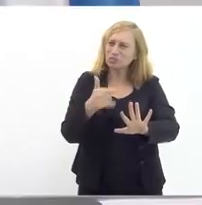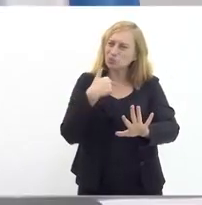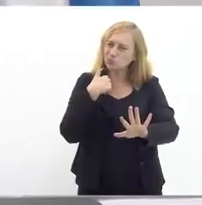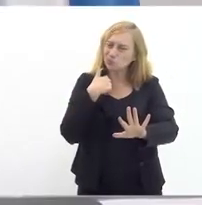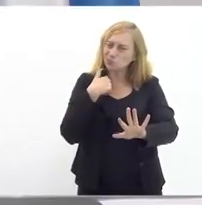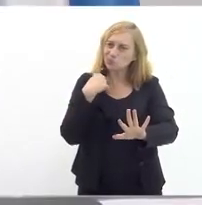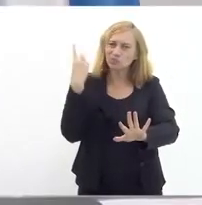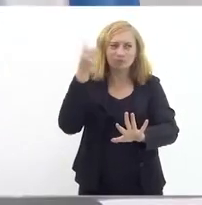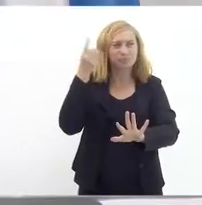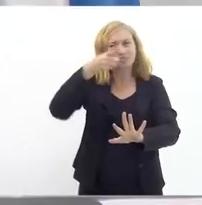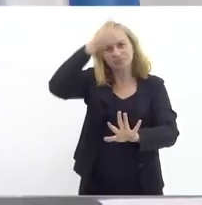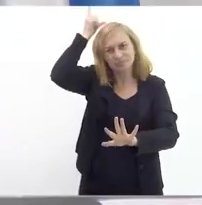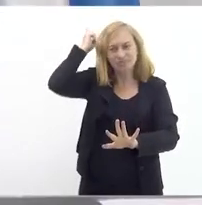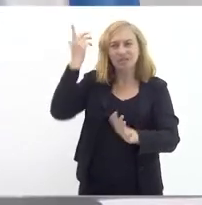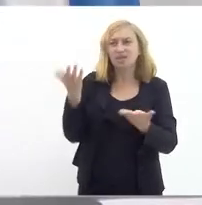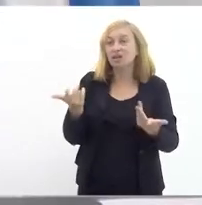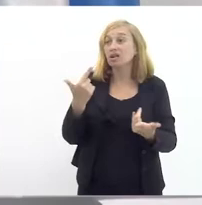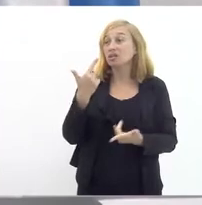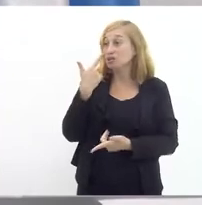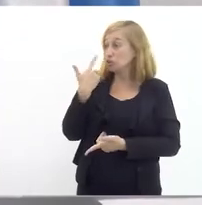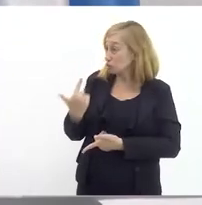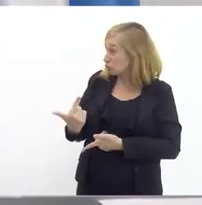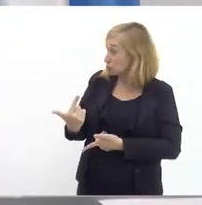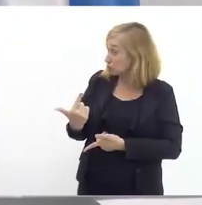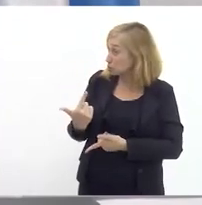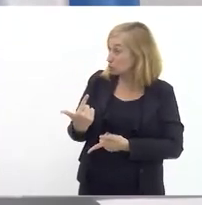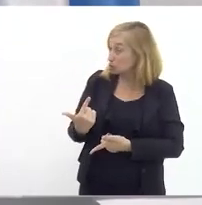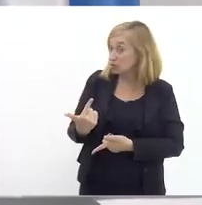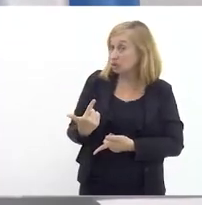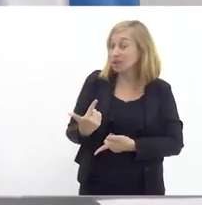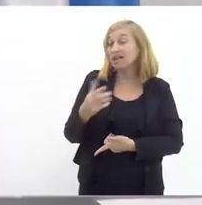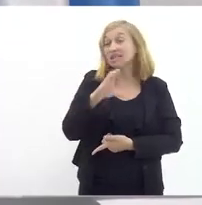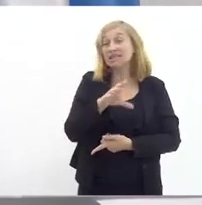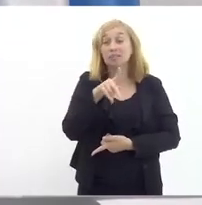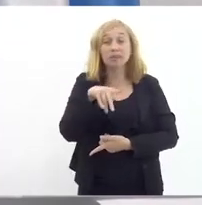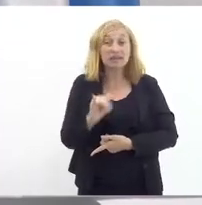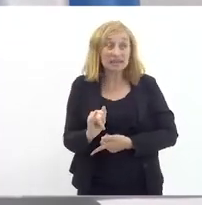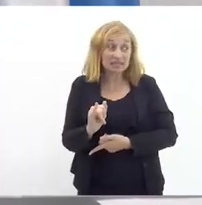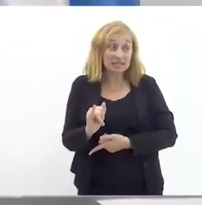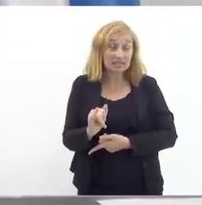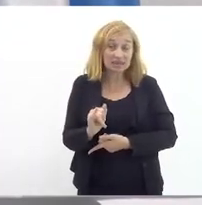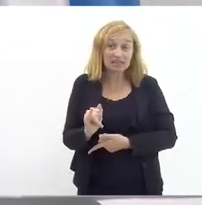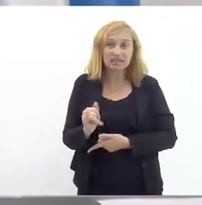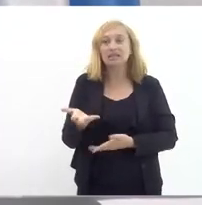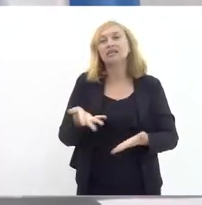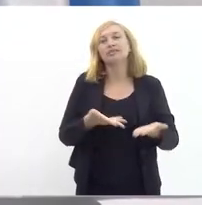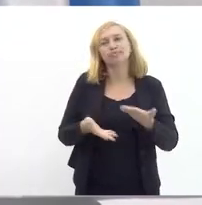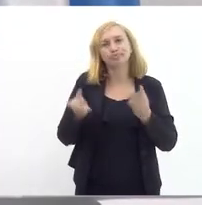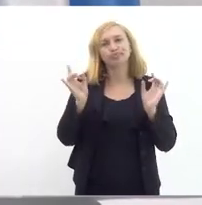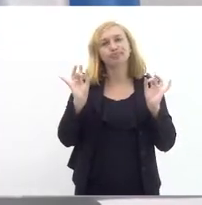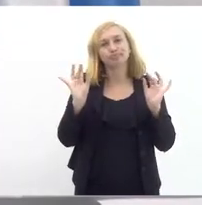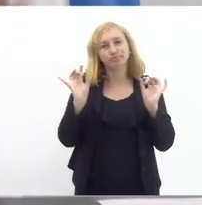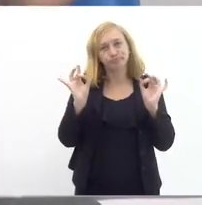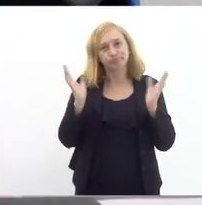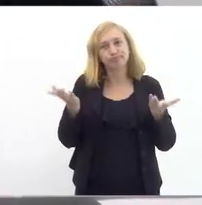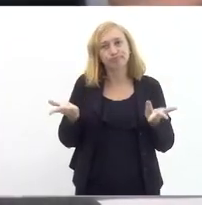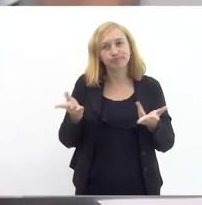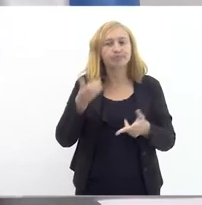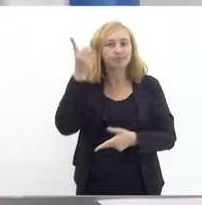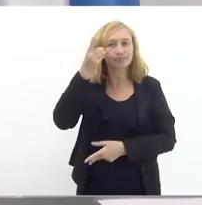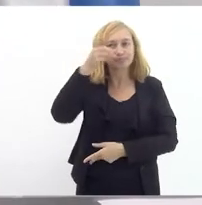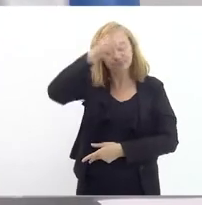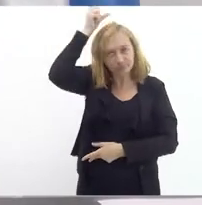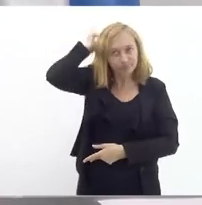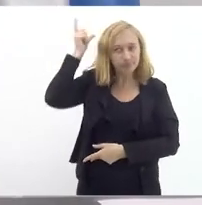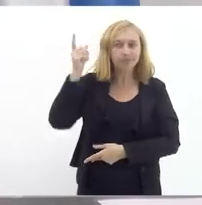parecendo, Luiz Paulo, a situação que nós constatamos na CPI das participações especiais, né, que o Luiz Paulo presidiu,